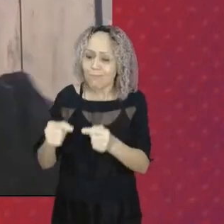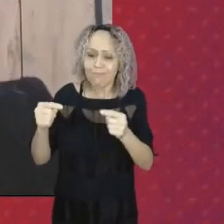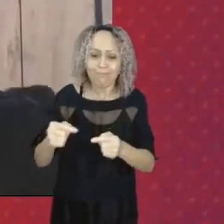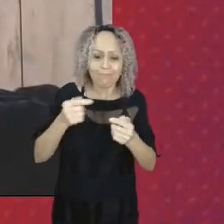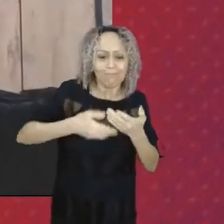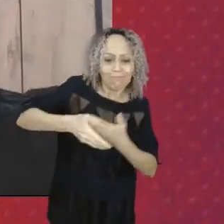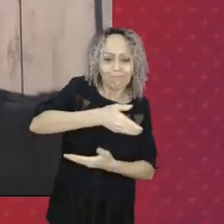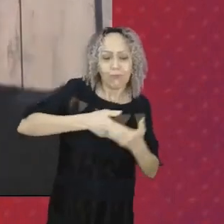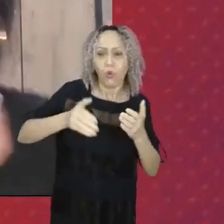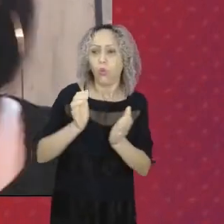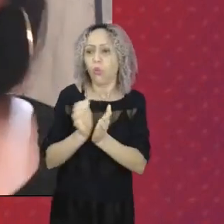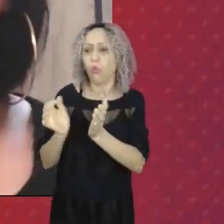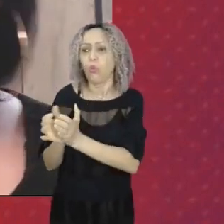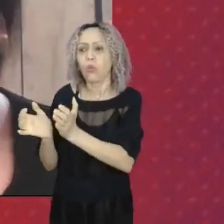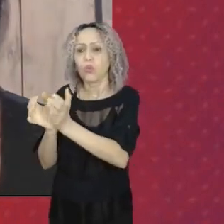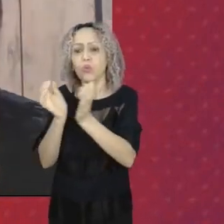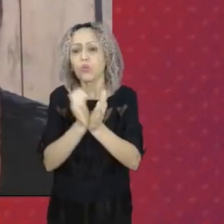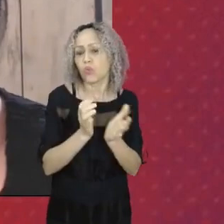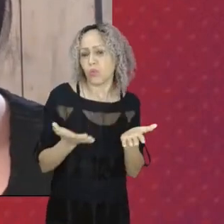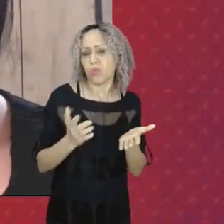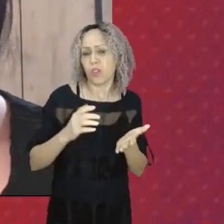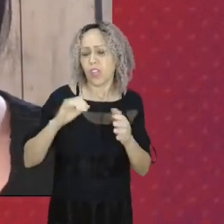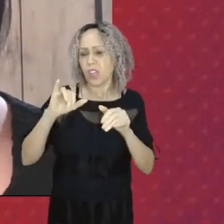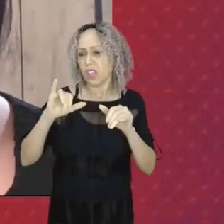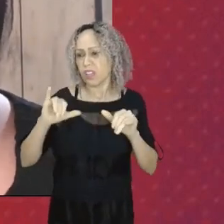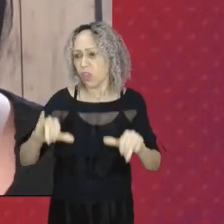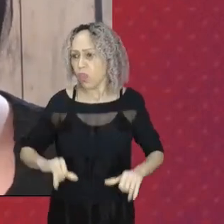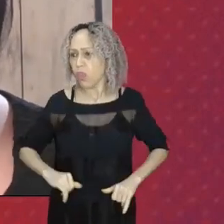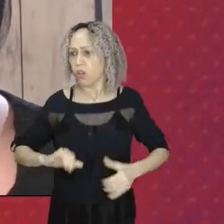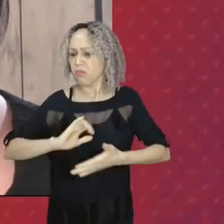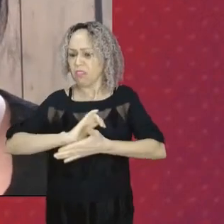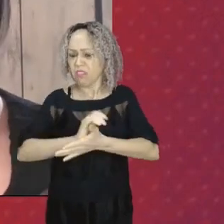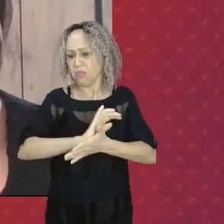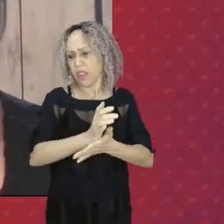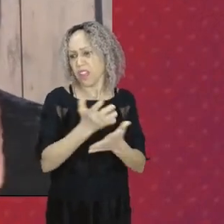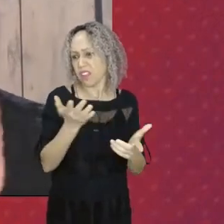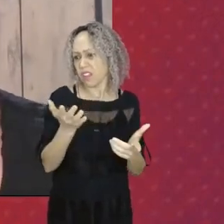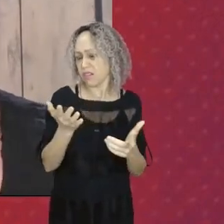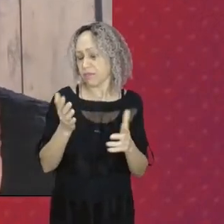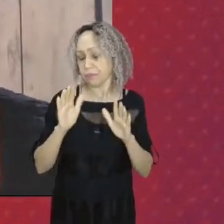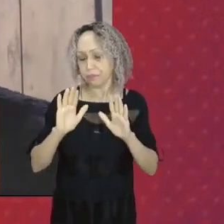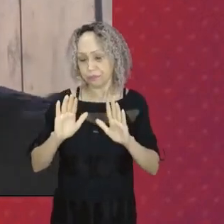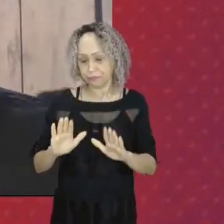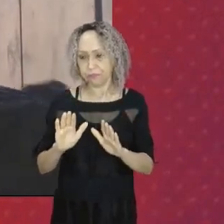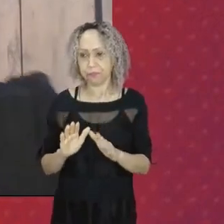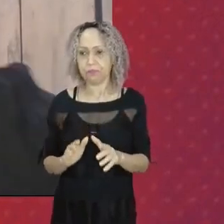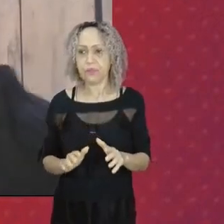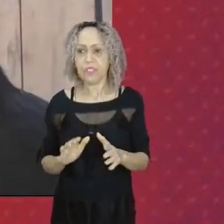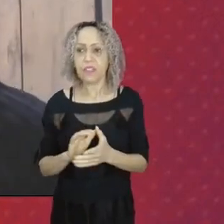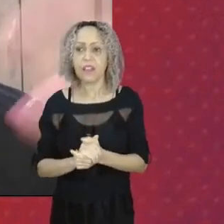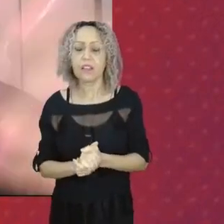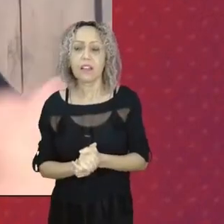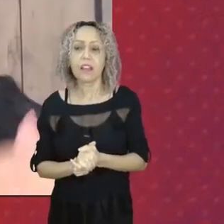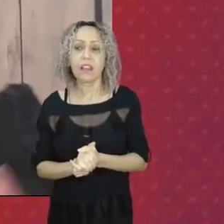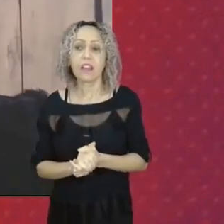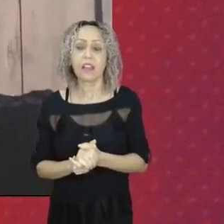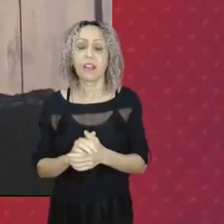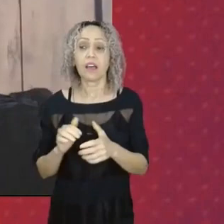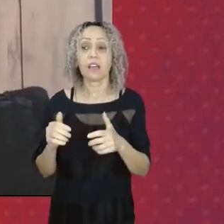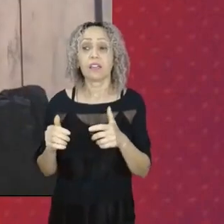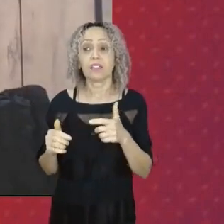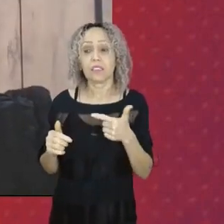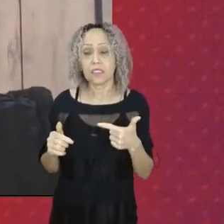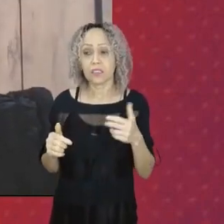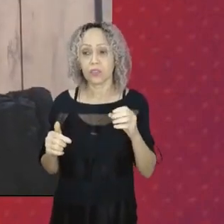Né? Onde, em 2016, né, com o atual prefeito Edinho Silva vindo a disputar